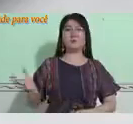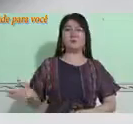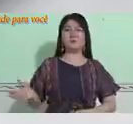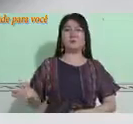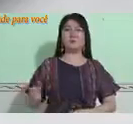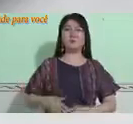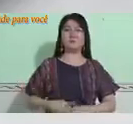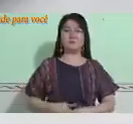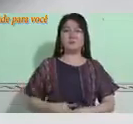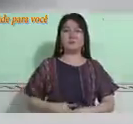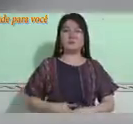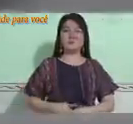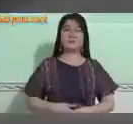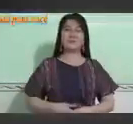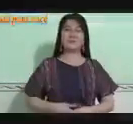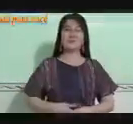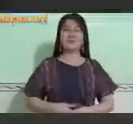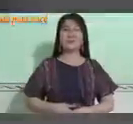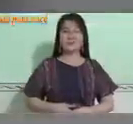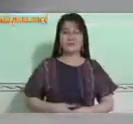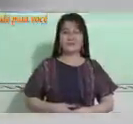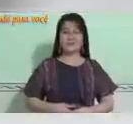à obstrução de